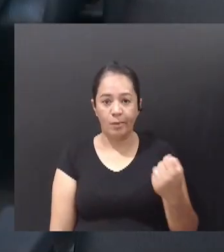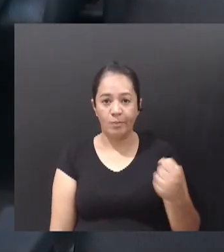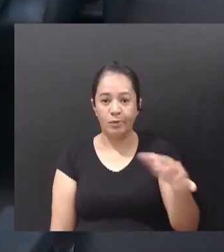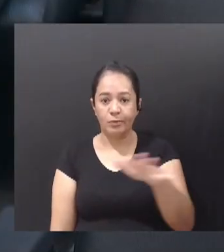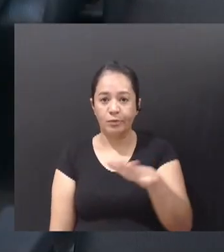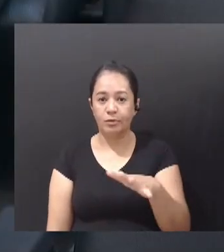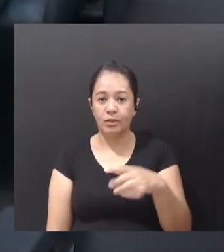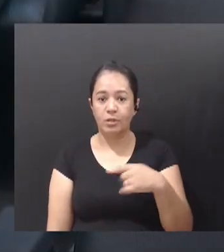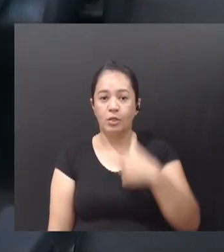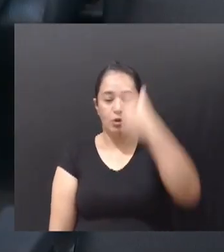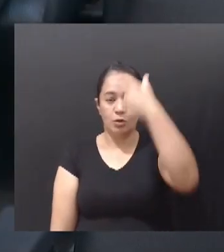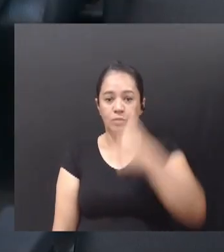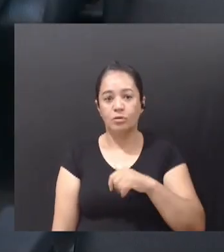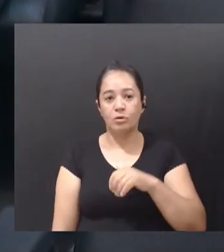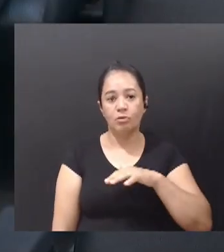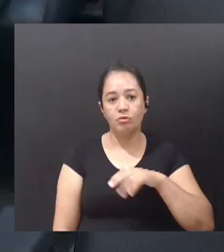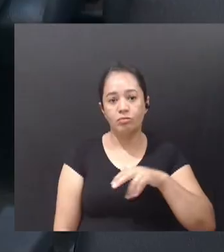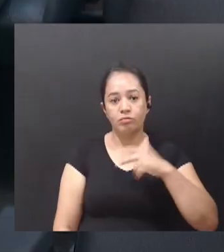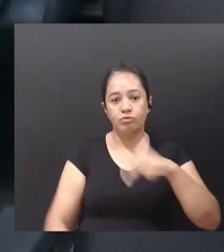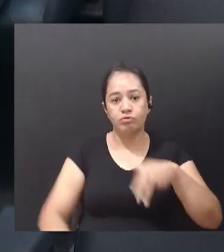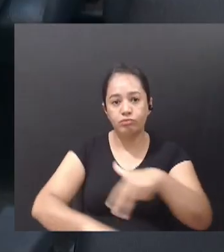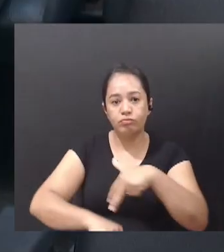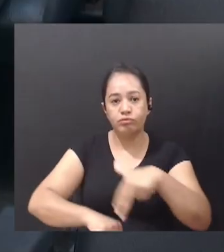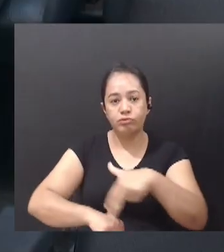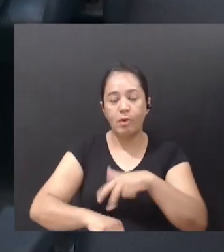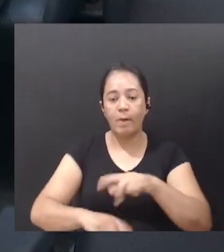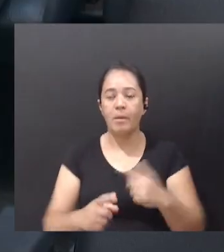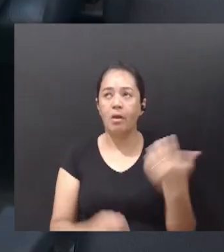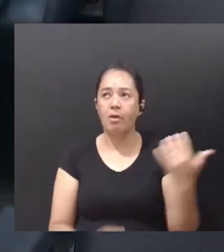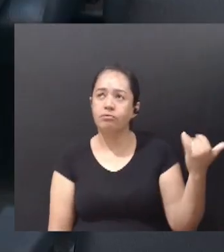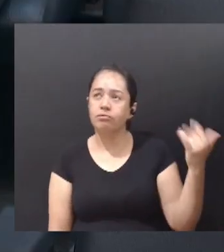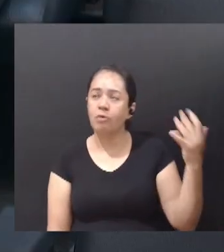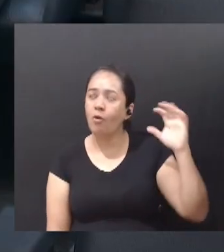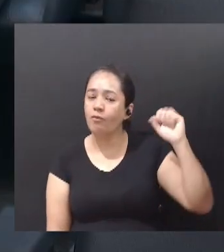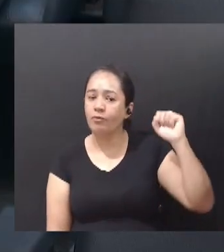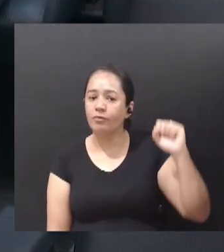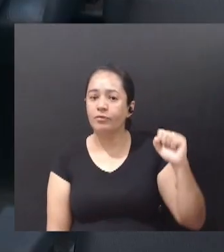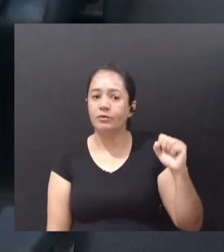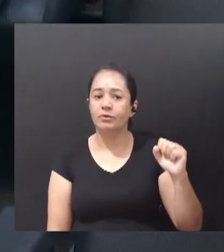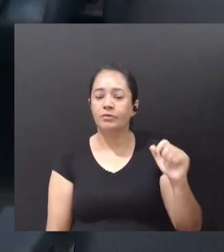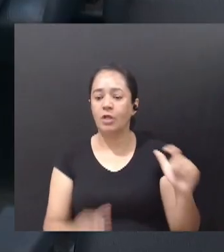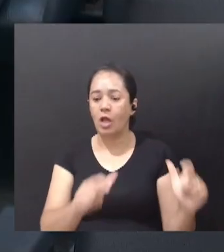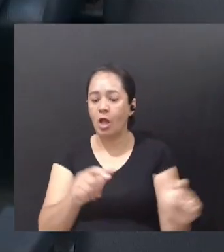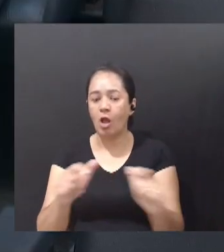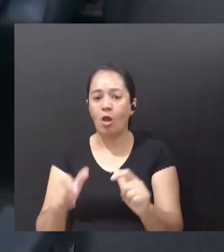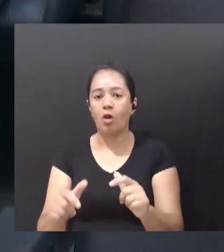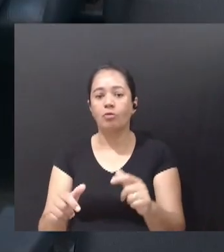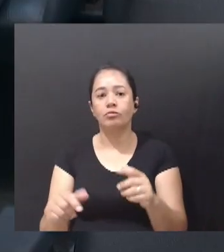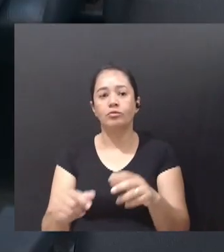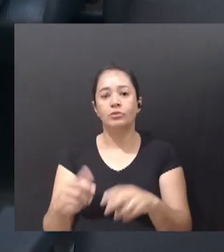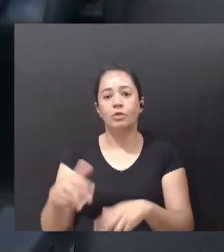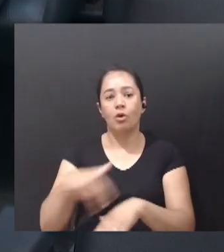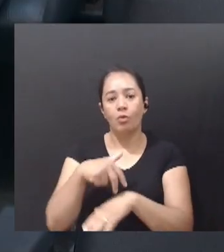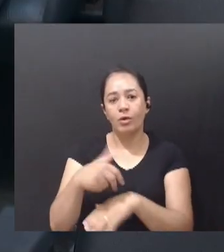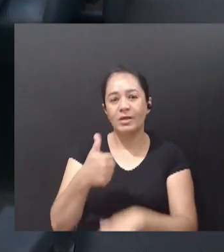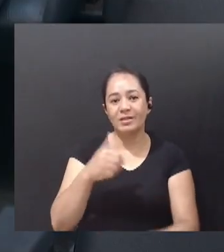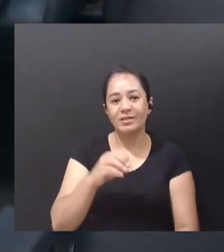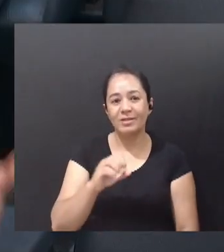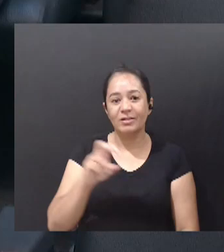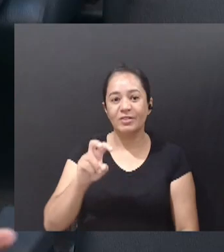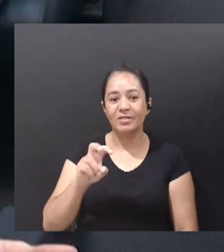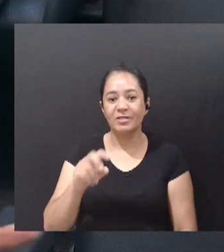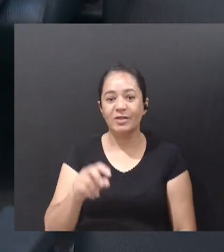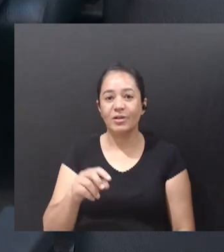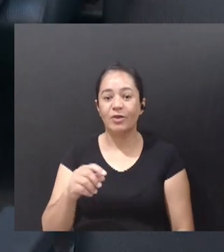hop, mas eu escutava a hora do rap do 105 FM escondido do meu pai, que